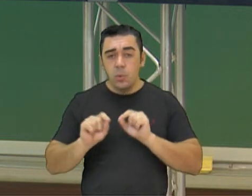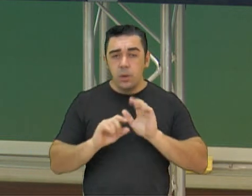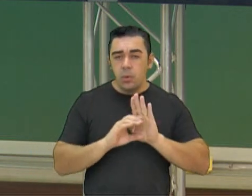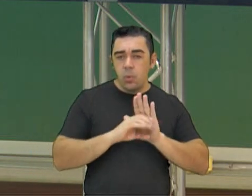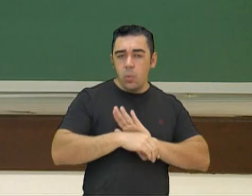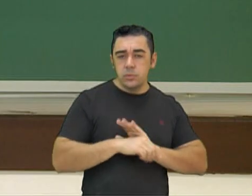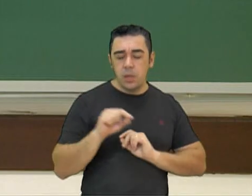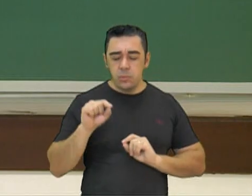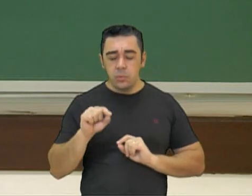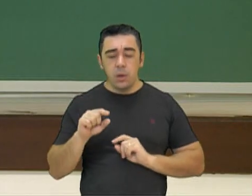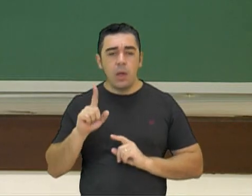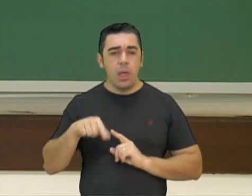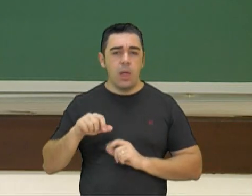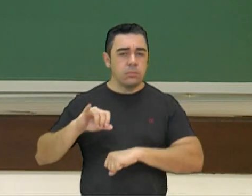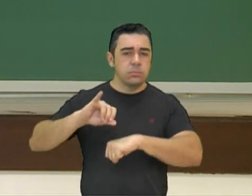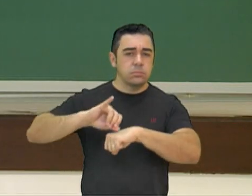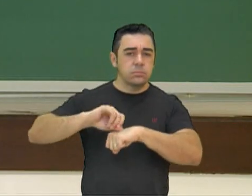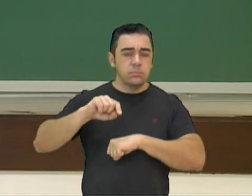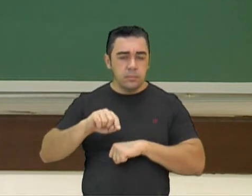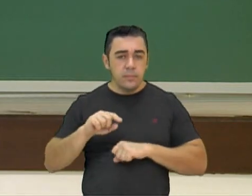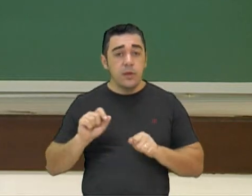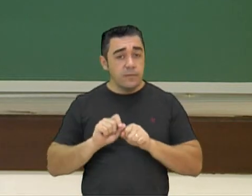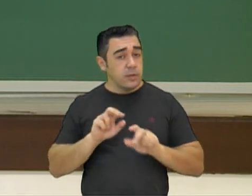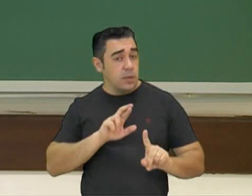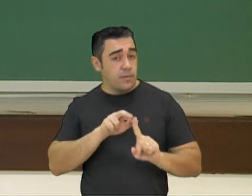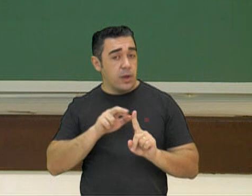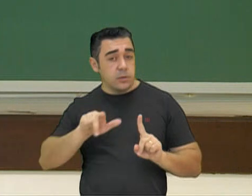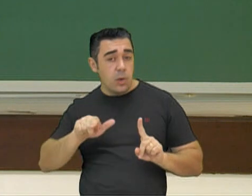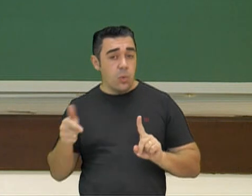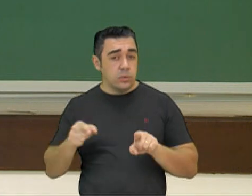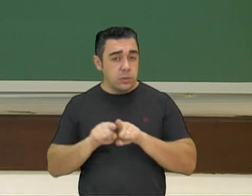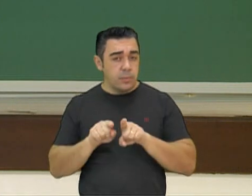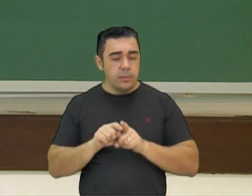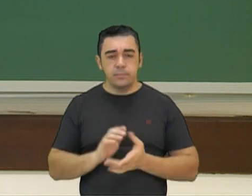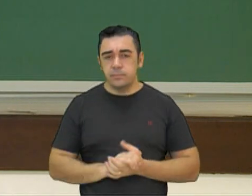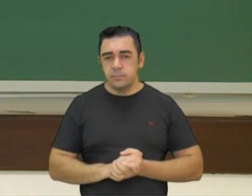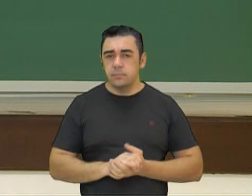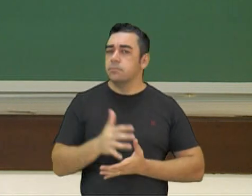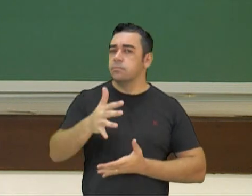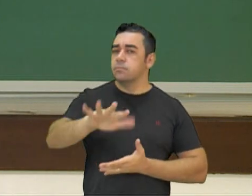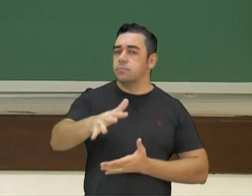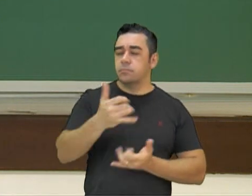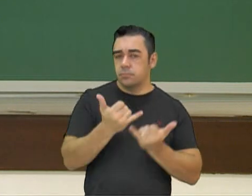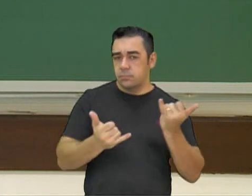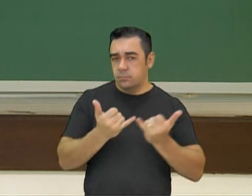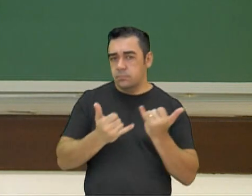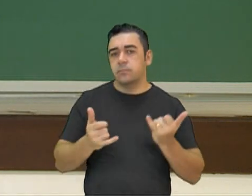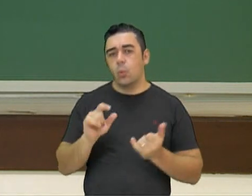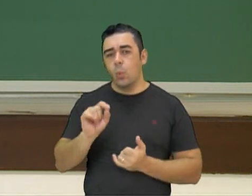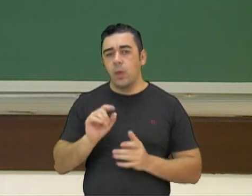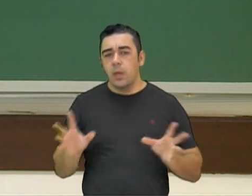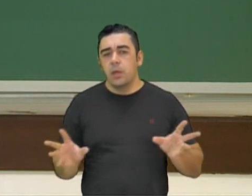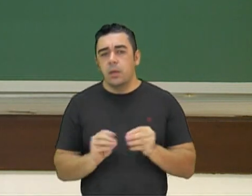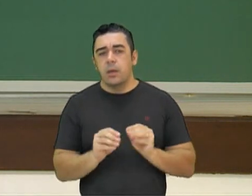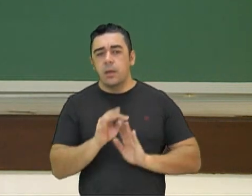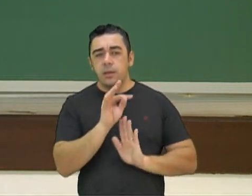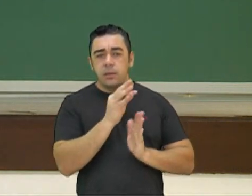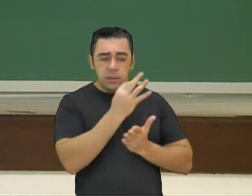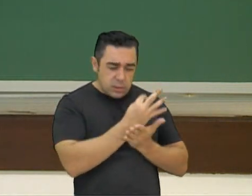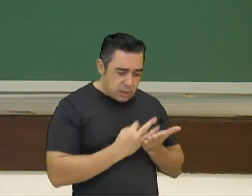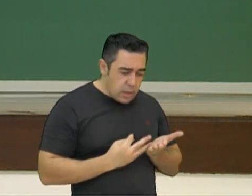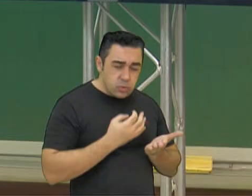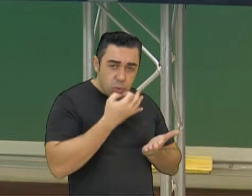Ou seja, normalmente faz referência a outras obras. É mais ou menos como, né, escrever uma resenha, um texto de opinião